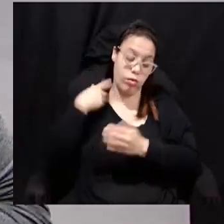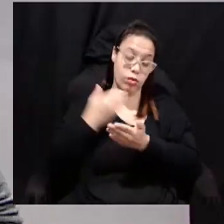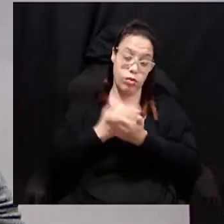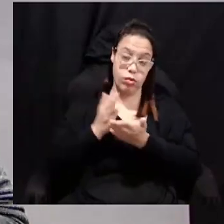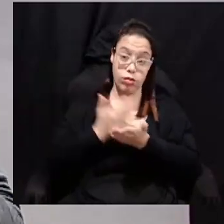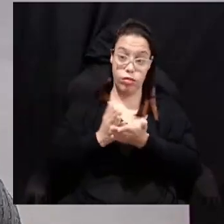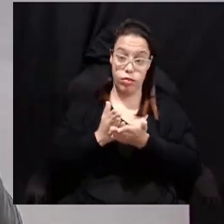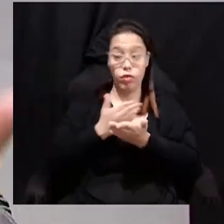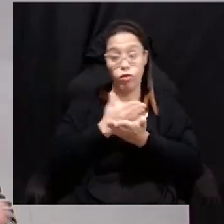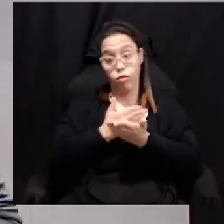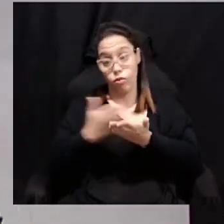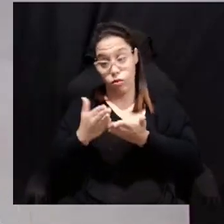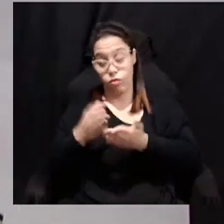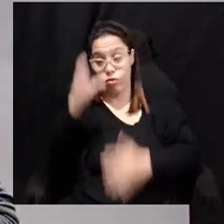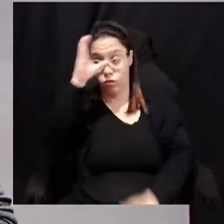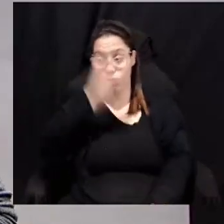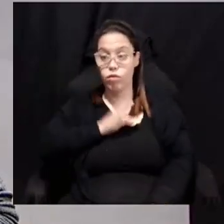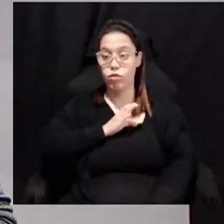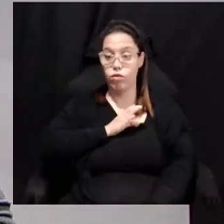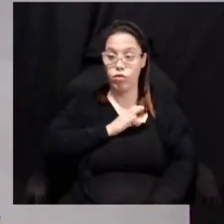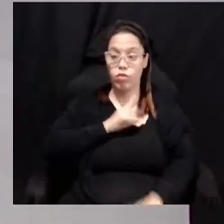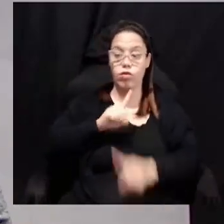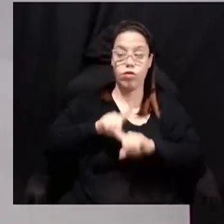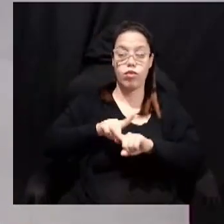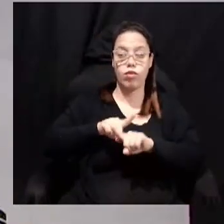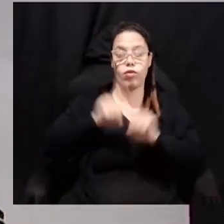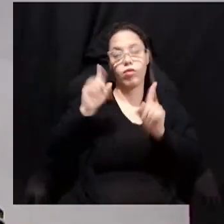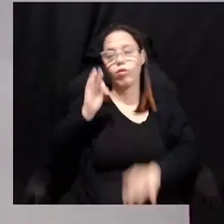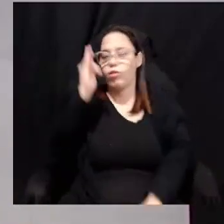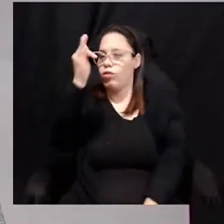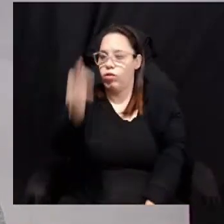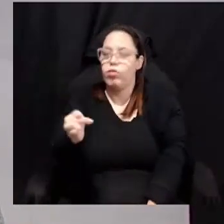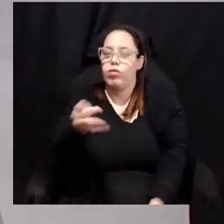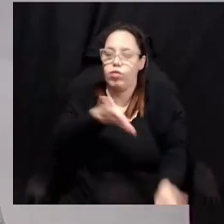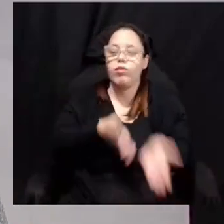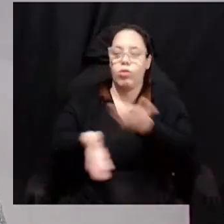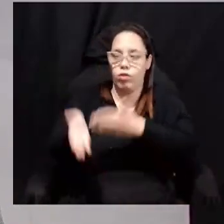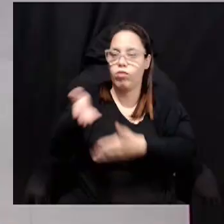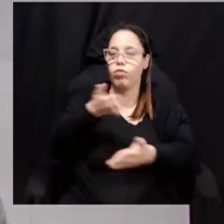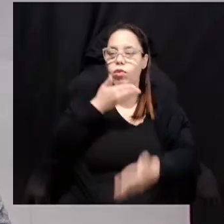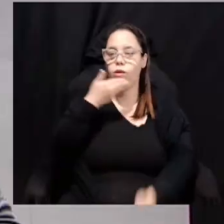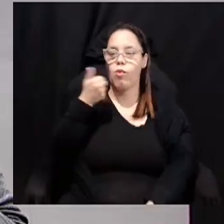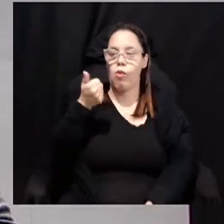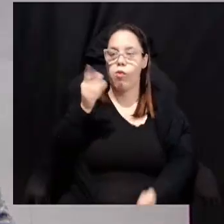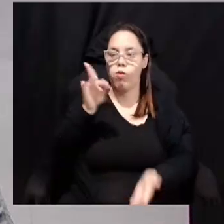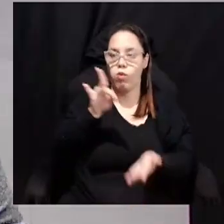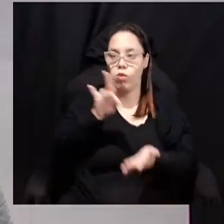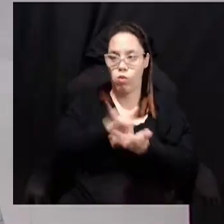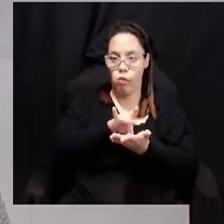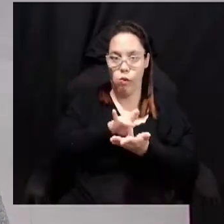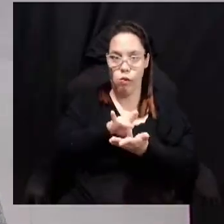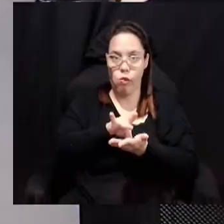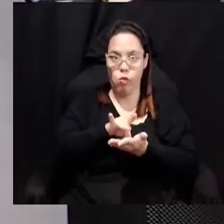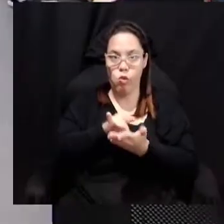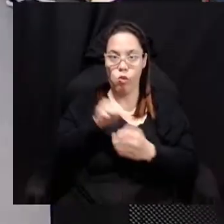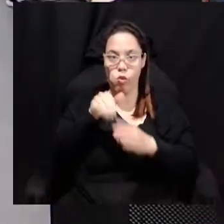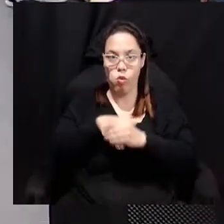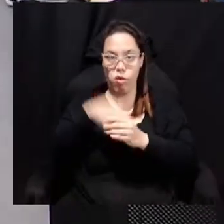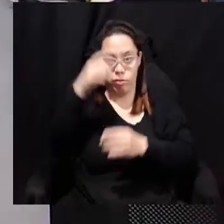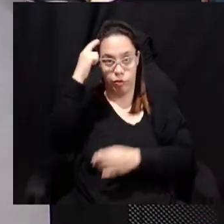essa vida, mas que lá futuramente vão participar efetivamente do processo com consciência.